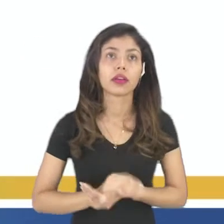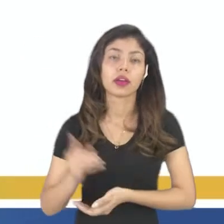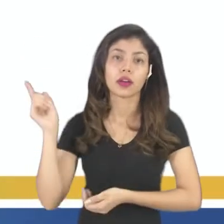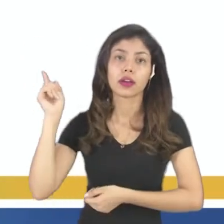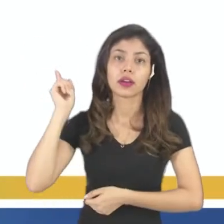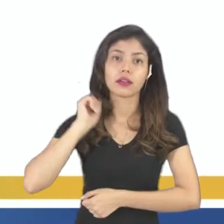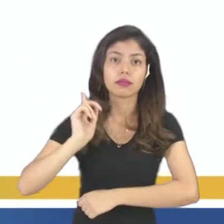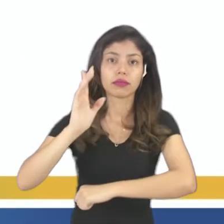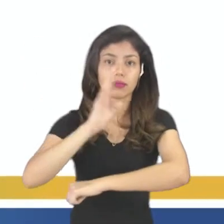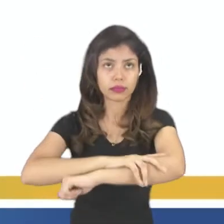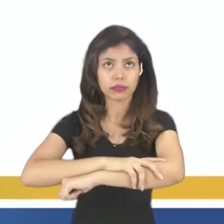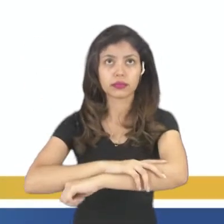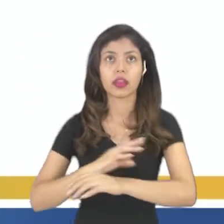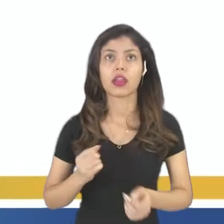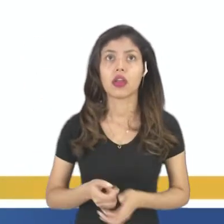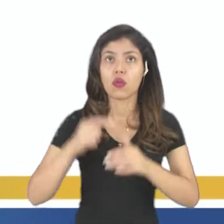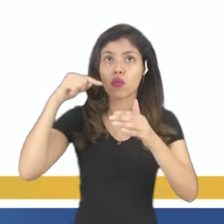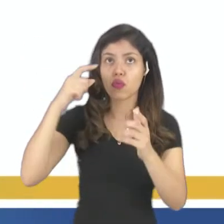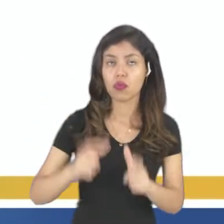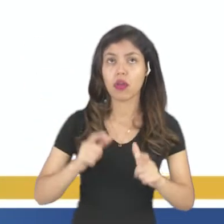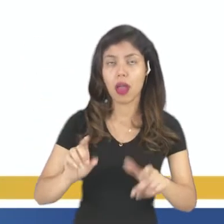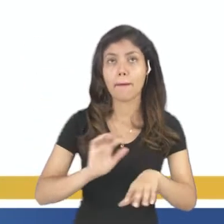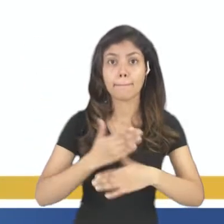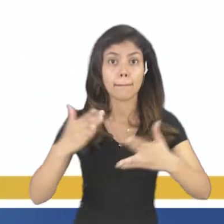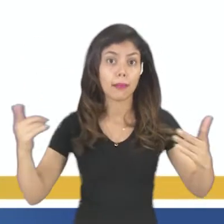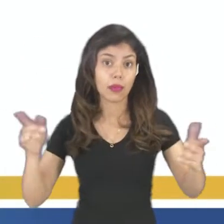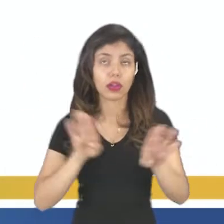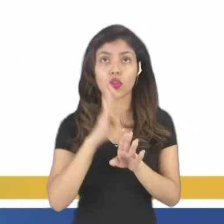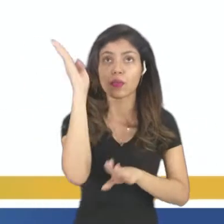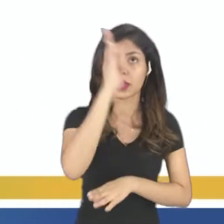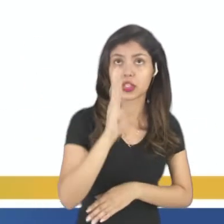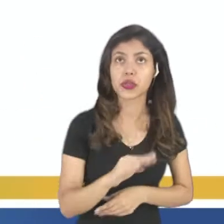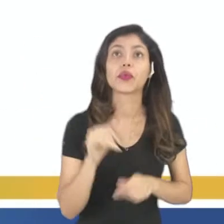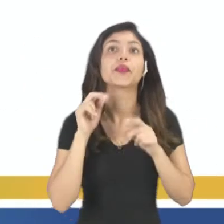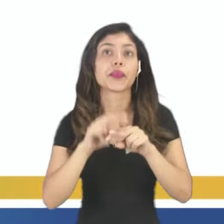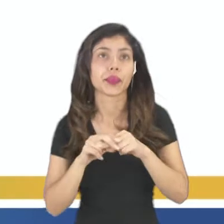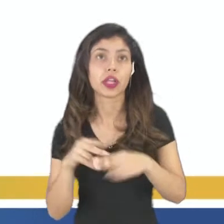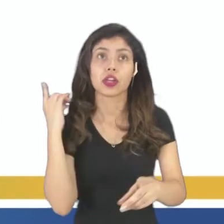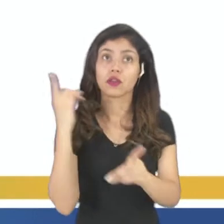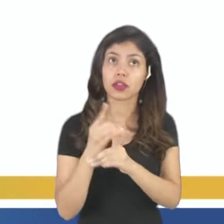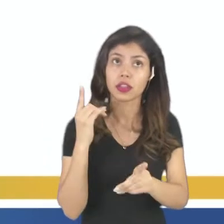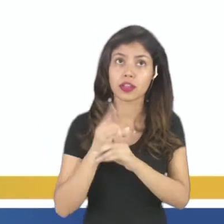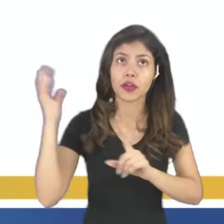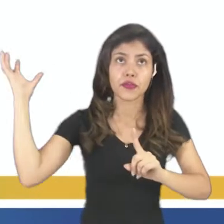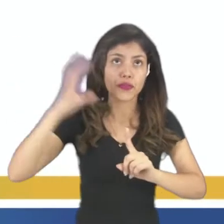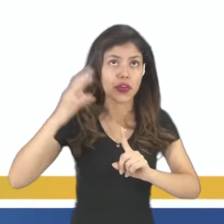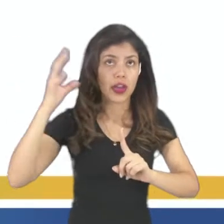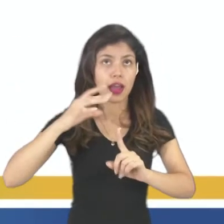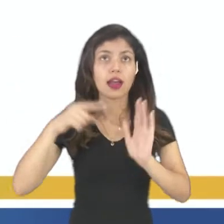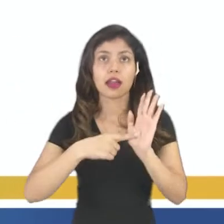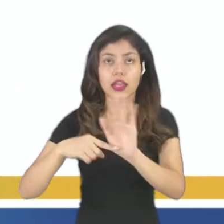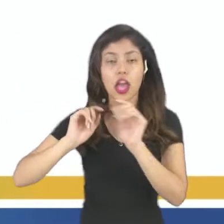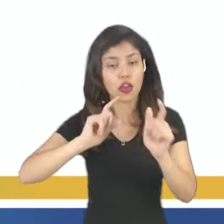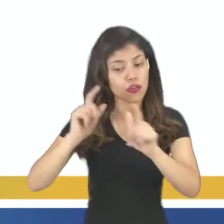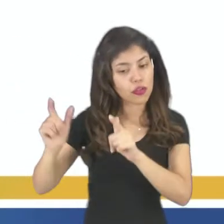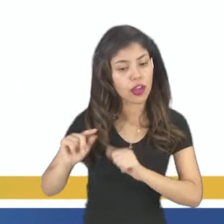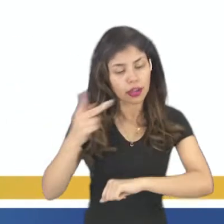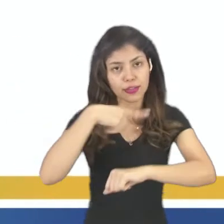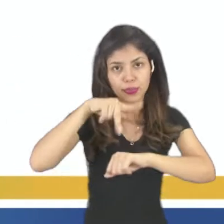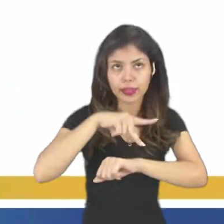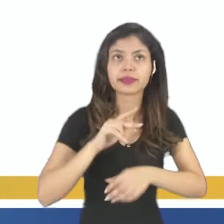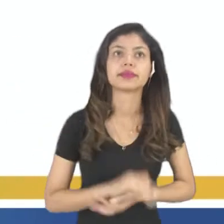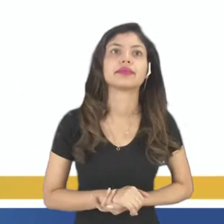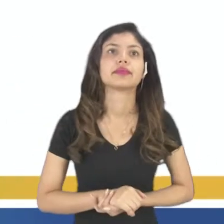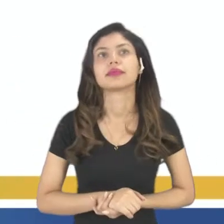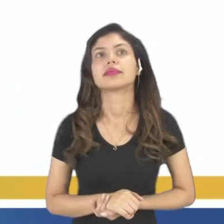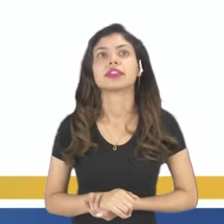centro mais emblemático do barroco no Brasil. No entanto, podemos encontrar influências desse estilo em outros locais do